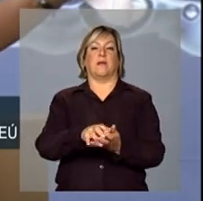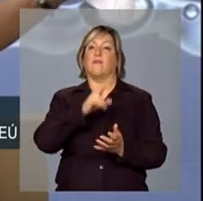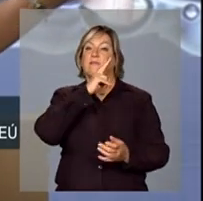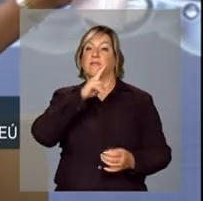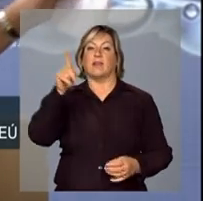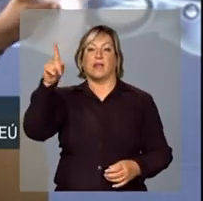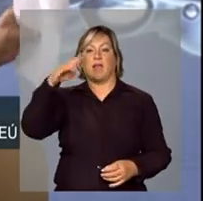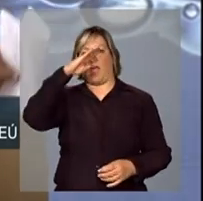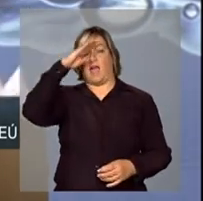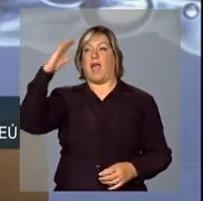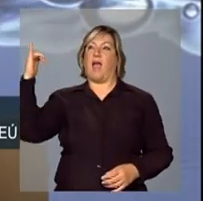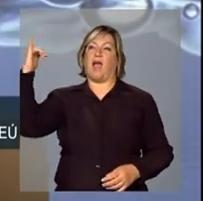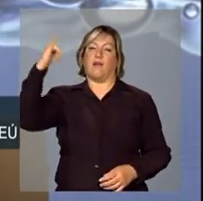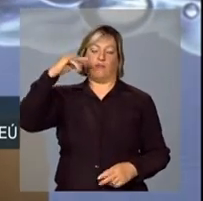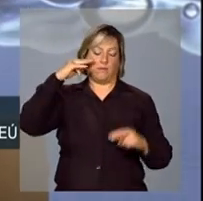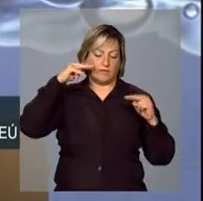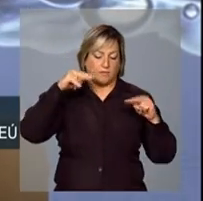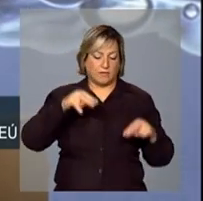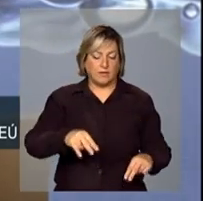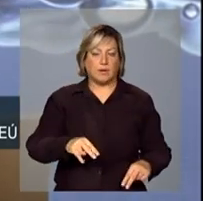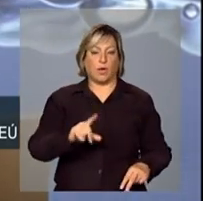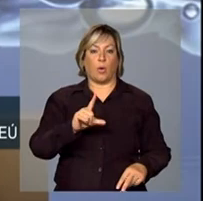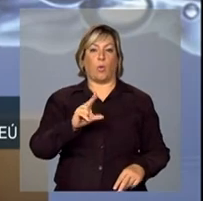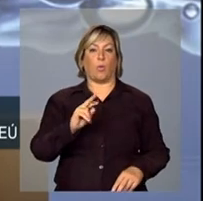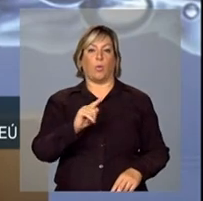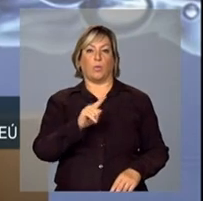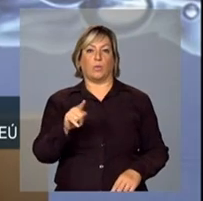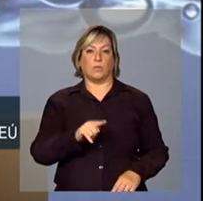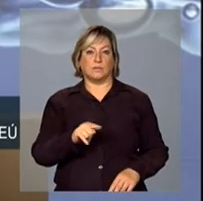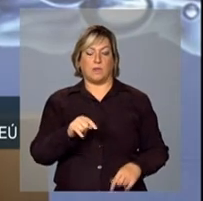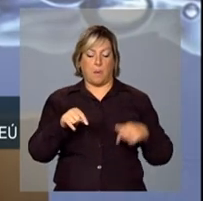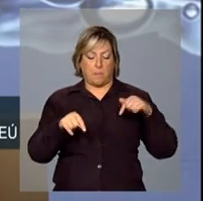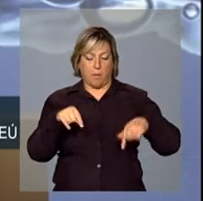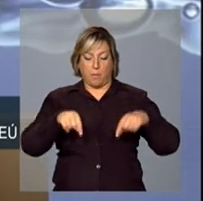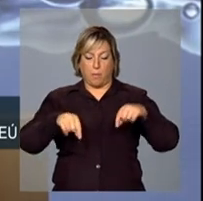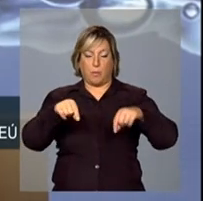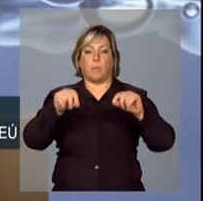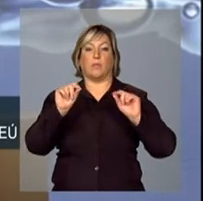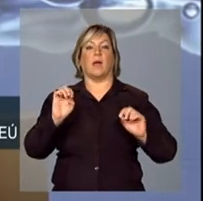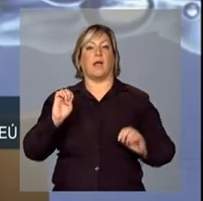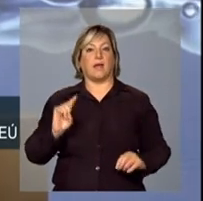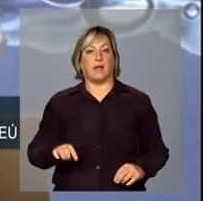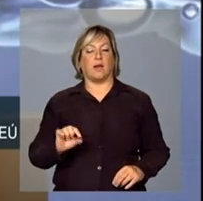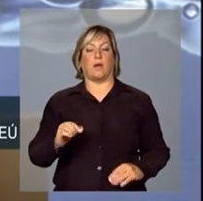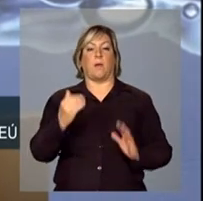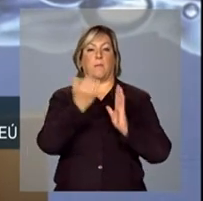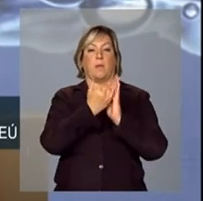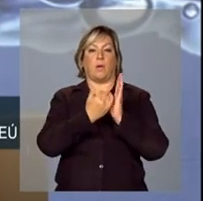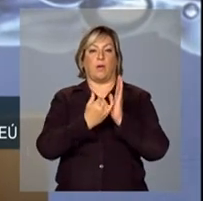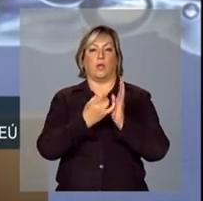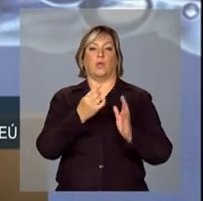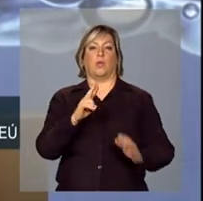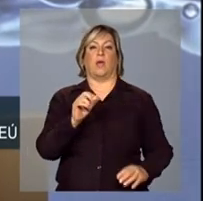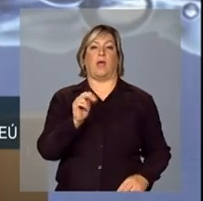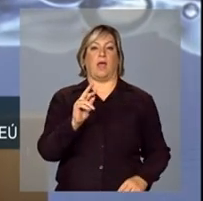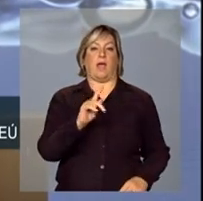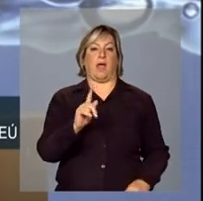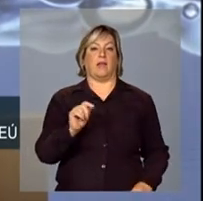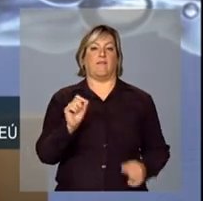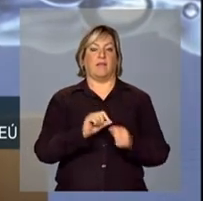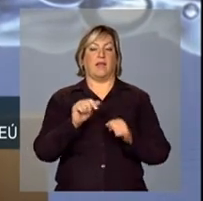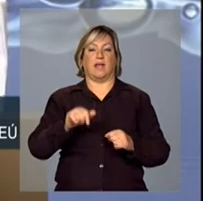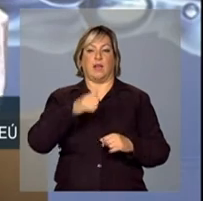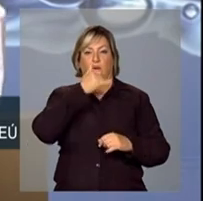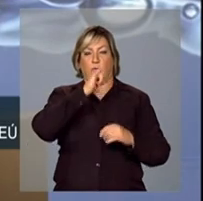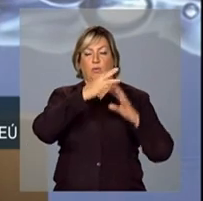avião luzes, pontos de luzes, que era exatamente o programa que o doutor Arraes fez aqui de eletrificação rural,